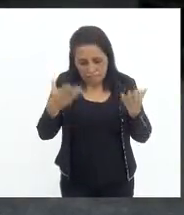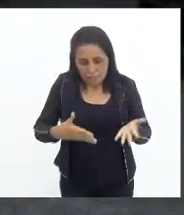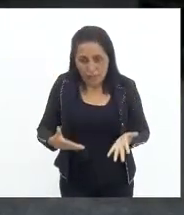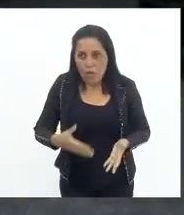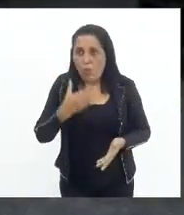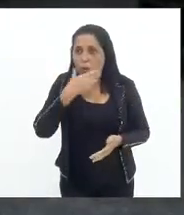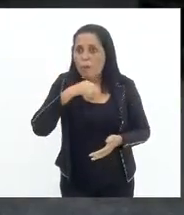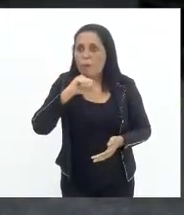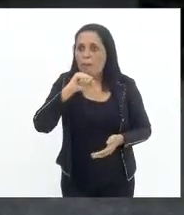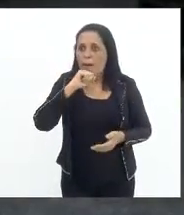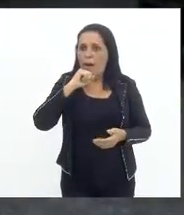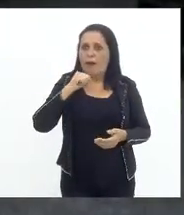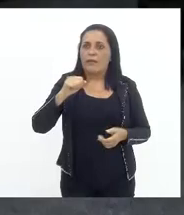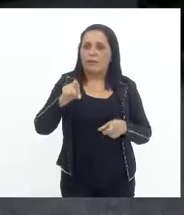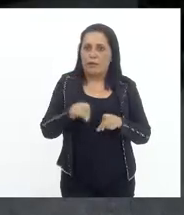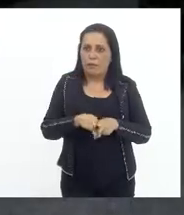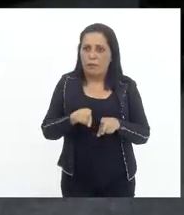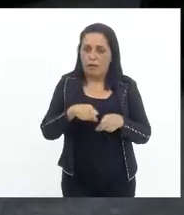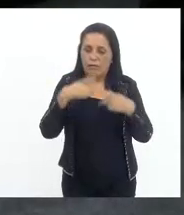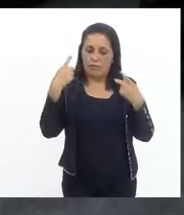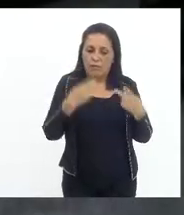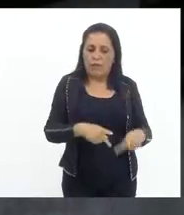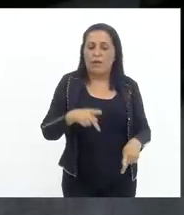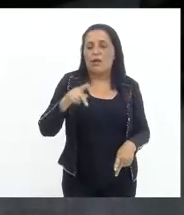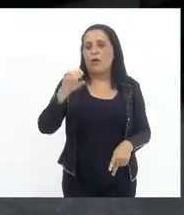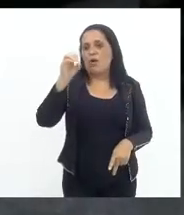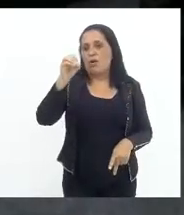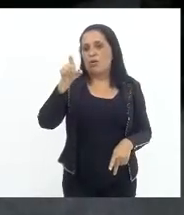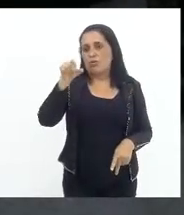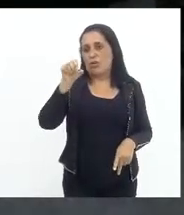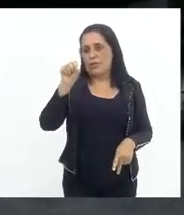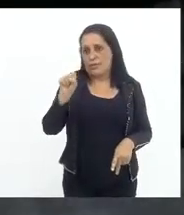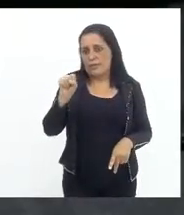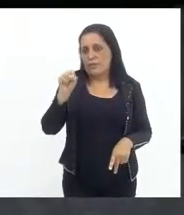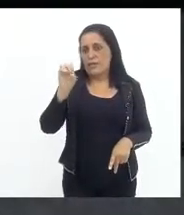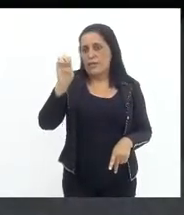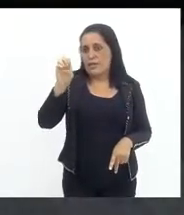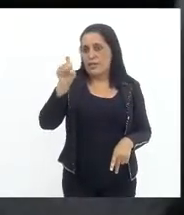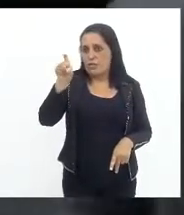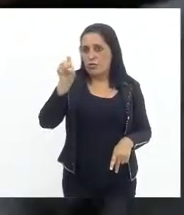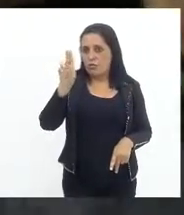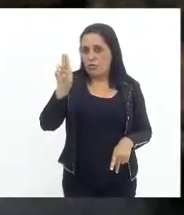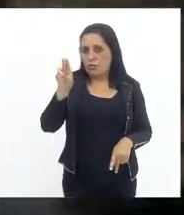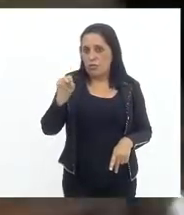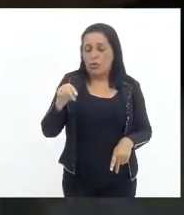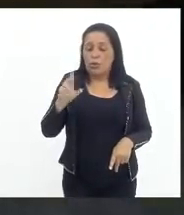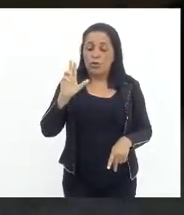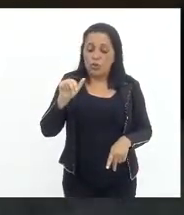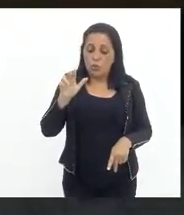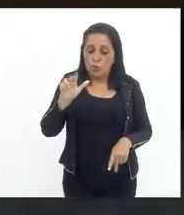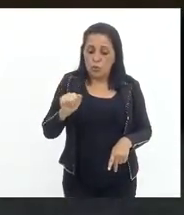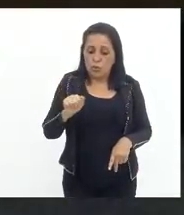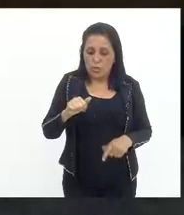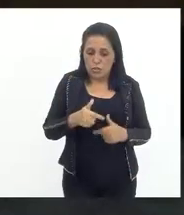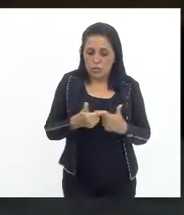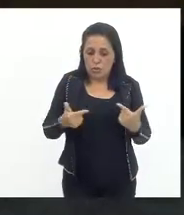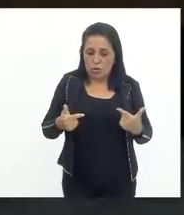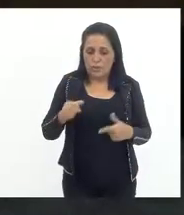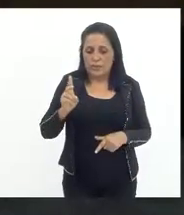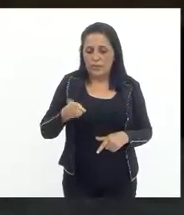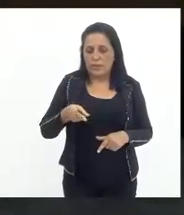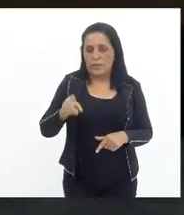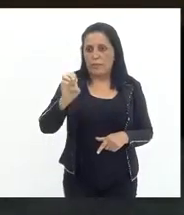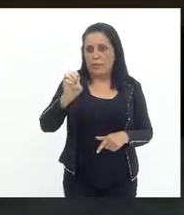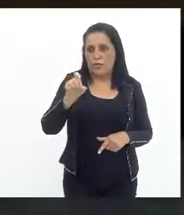pai. Também saudou a Exu em entrevista ao dizer que nunca foi sorte, sempre foi Exu. Pois